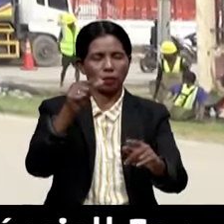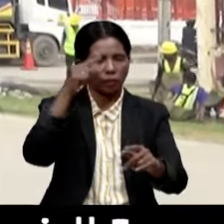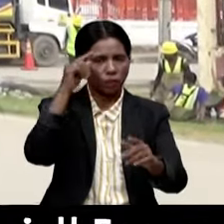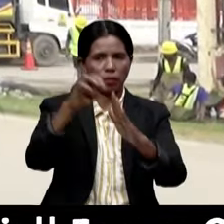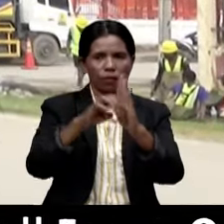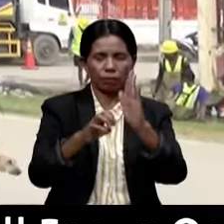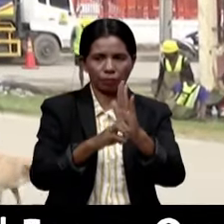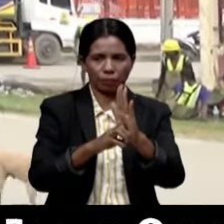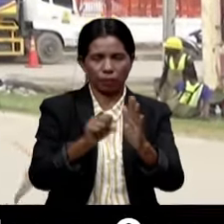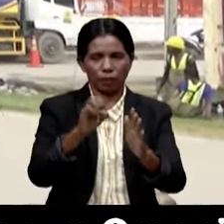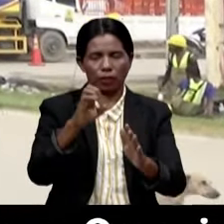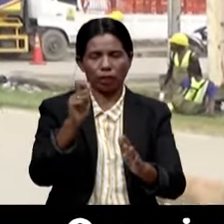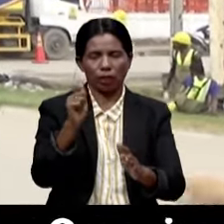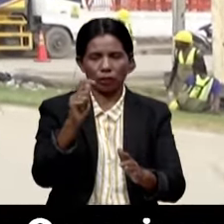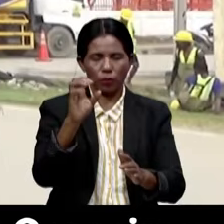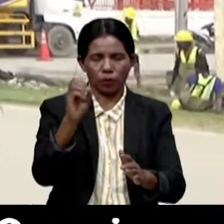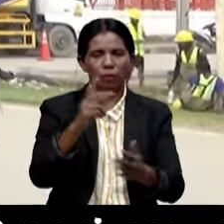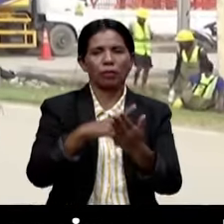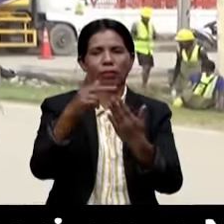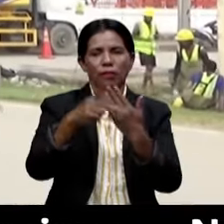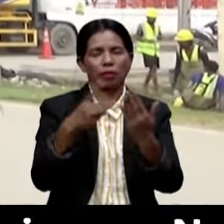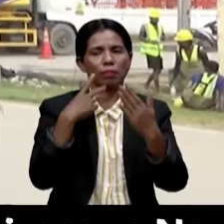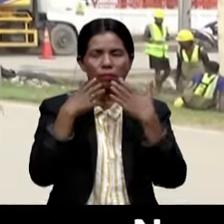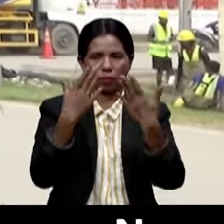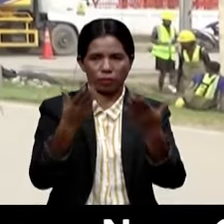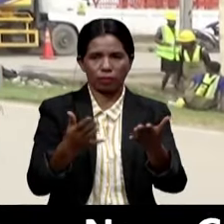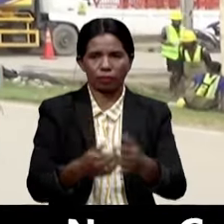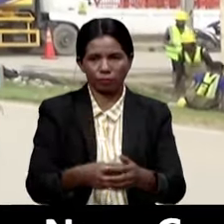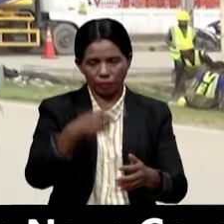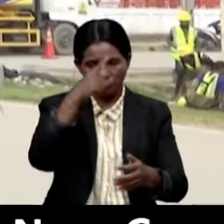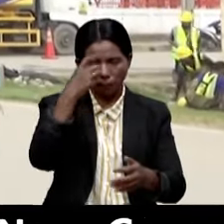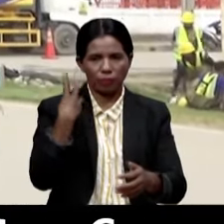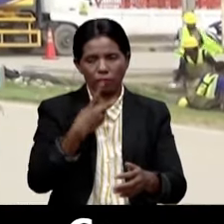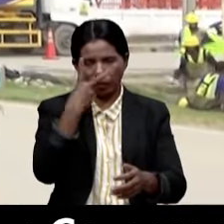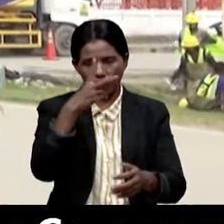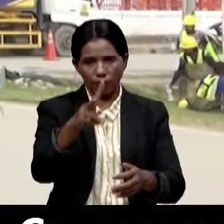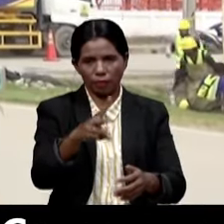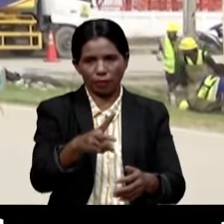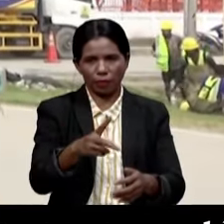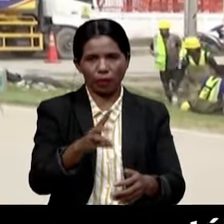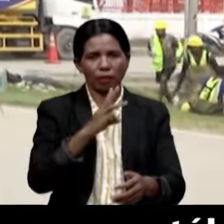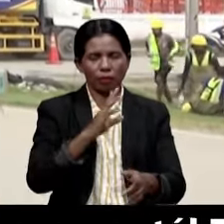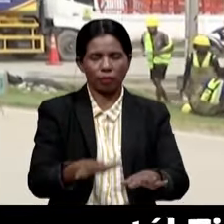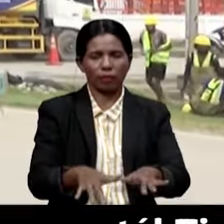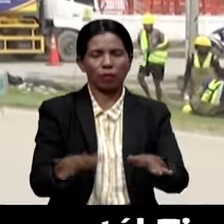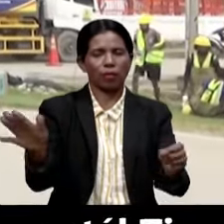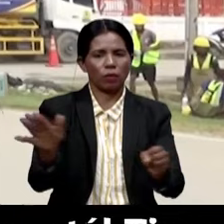bahus satu ne program, kami akan resus. Tama amare uluk tahu tian nak kono hati apa